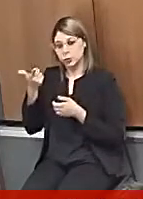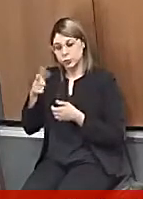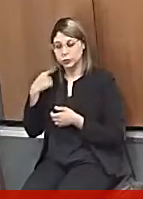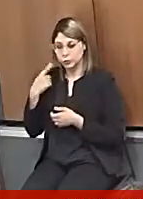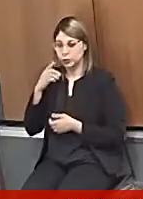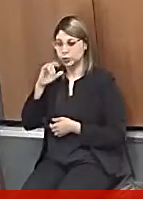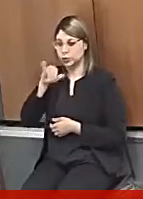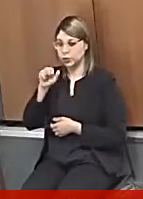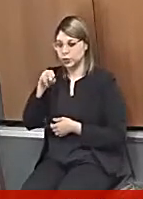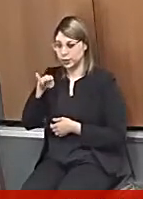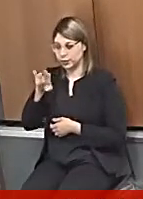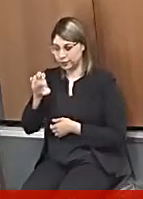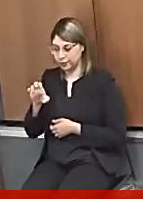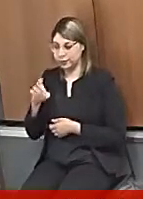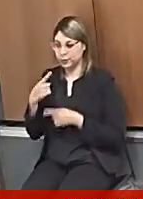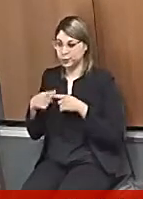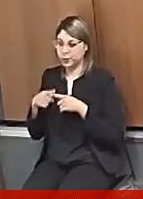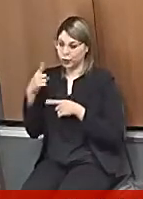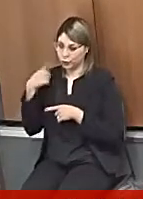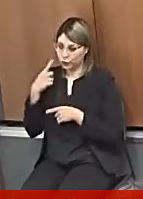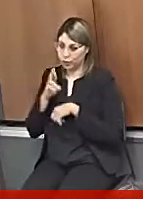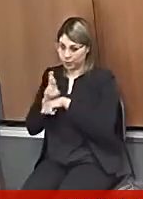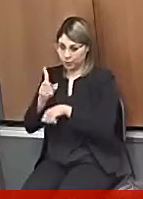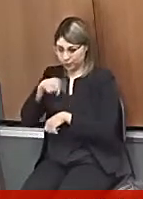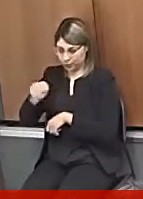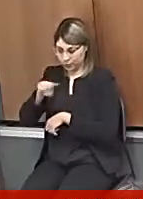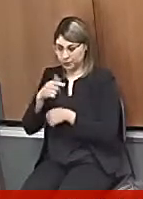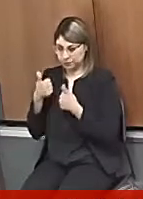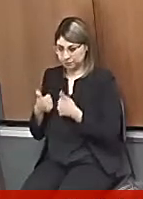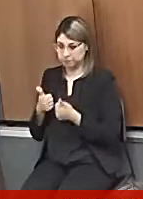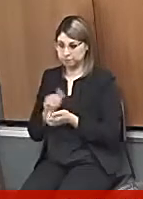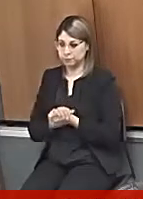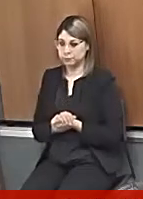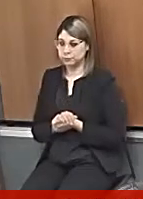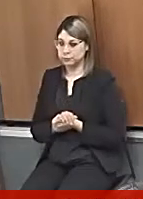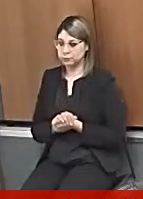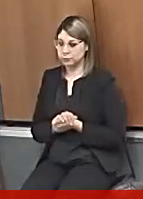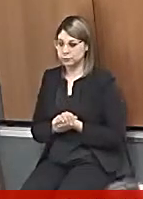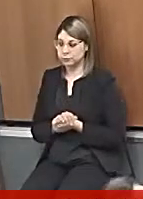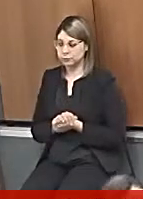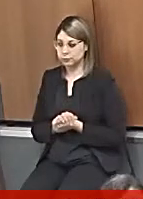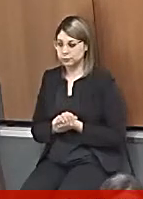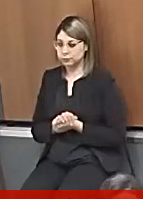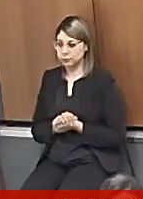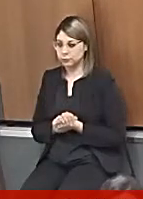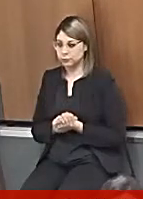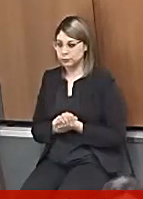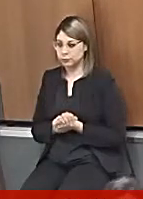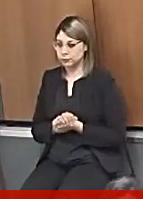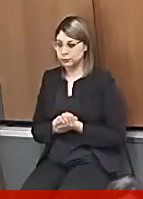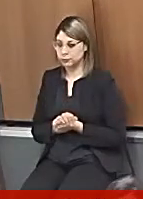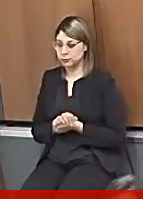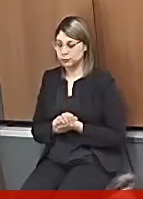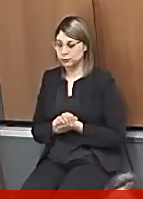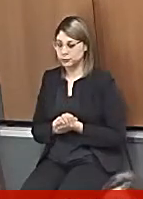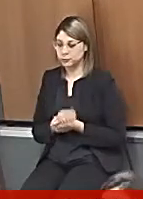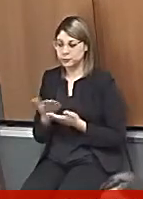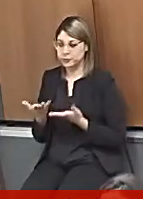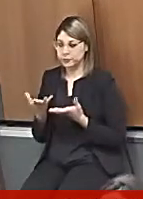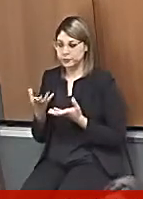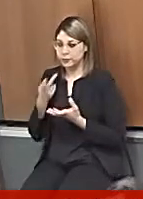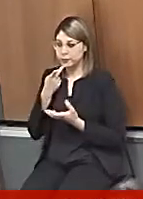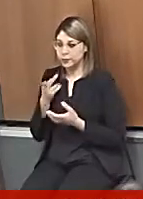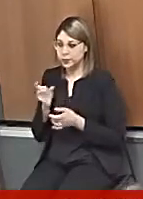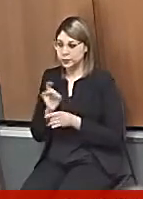porque a advogada falou em nome de todos vocês tá janeiro e mediante as falas é pra finalizar a fala da senhora